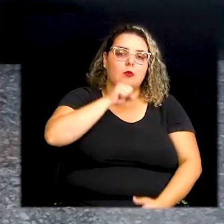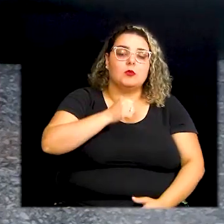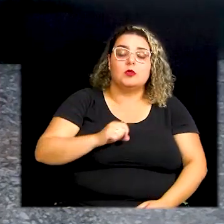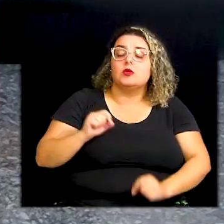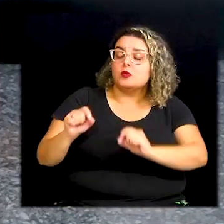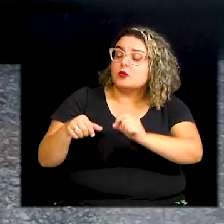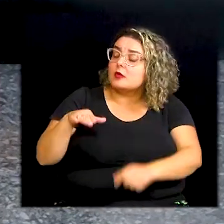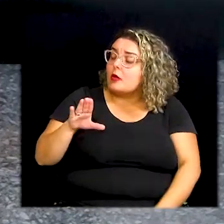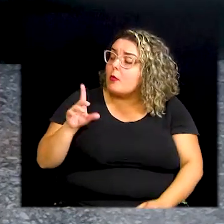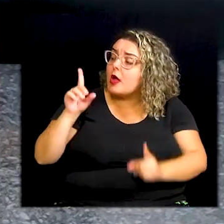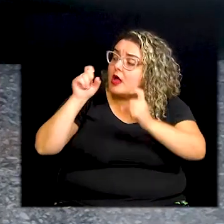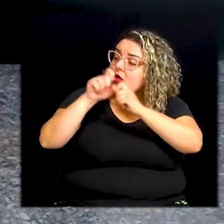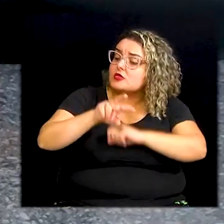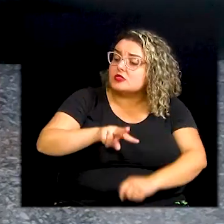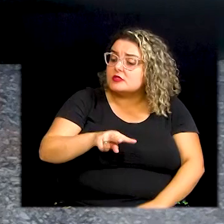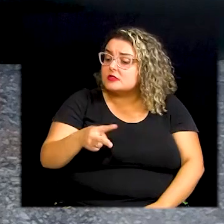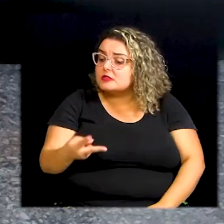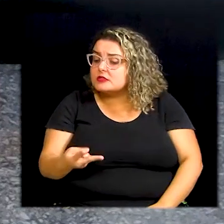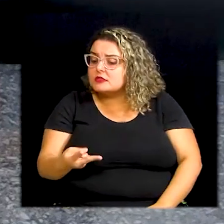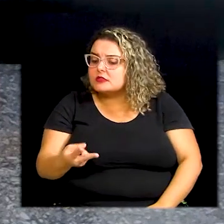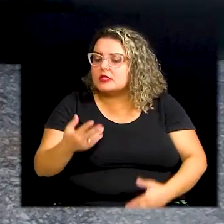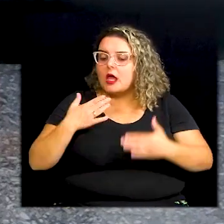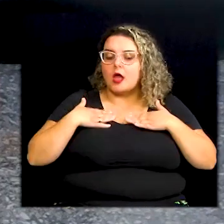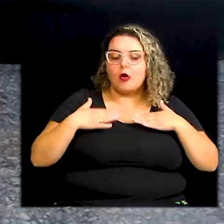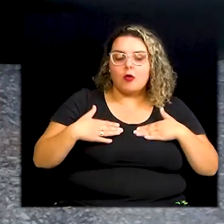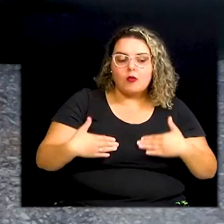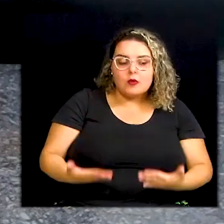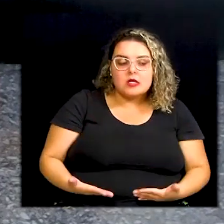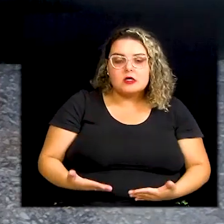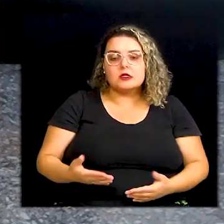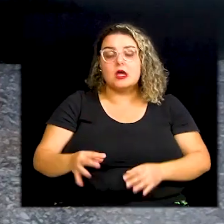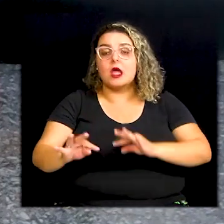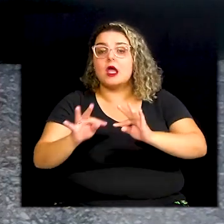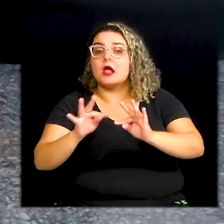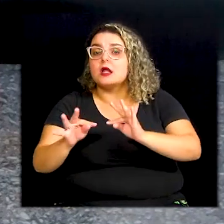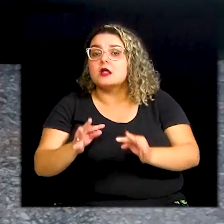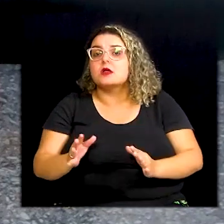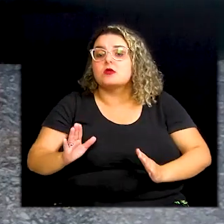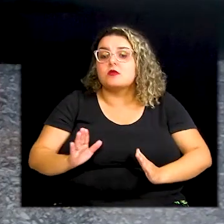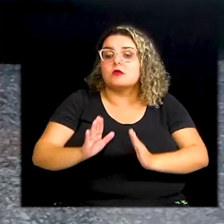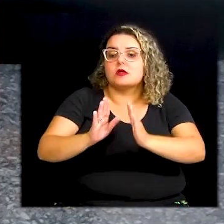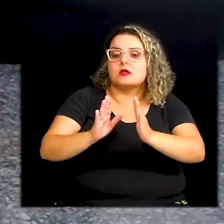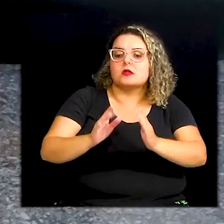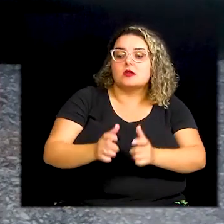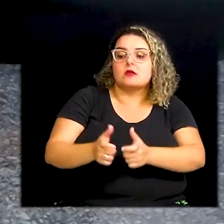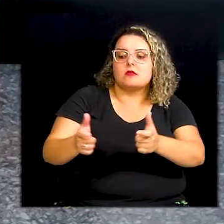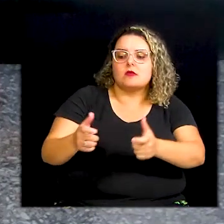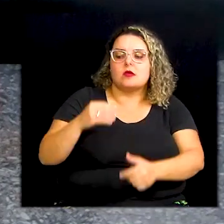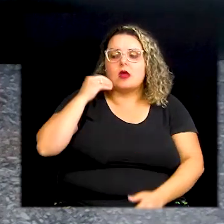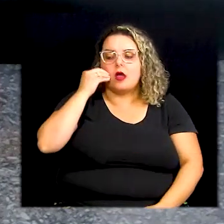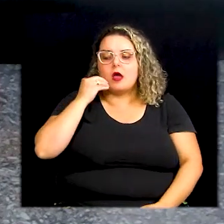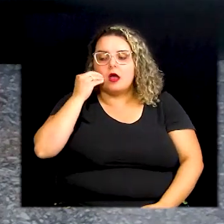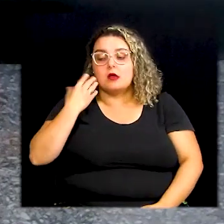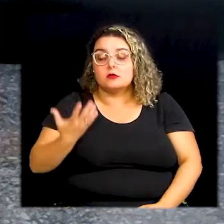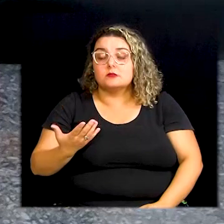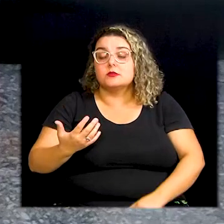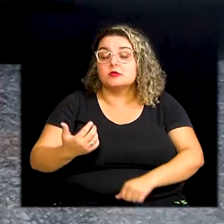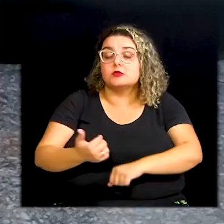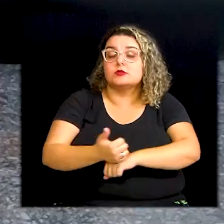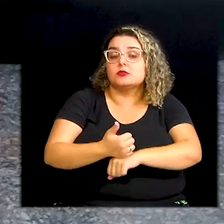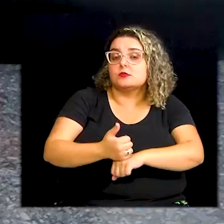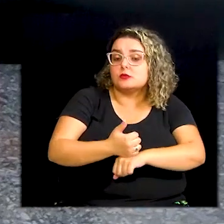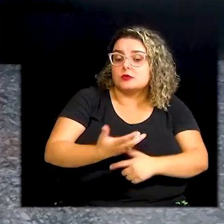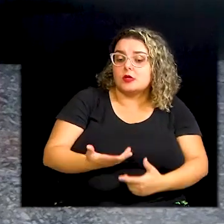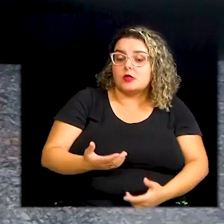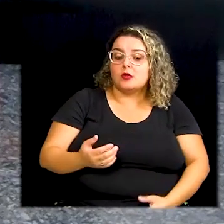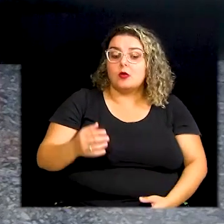rapidamente. O que é o mais difícil para essa transição? É a parte física, é a técnica, enfrentar grandes jogadores ou é entender